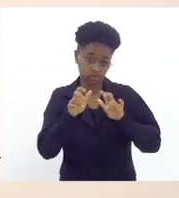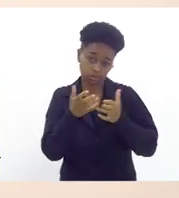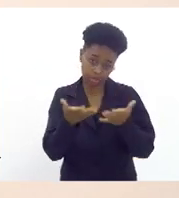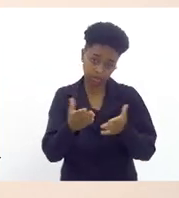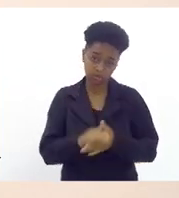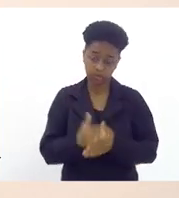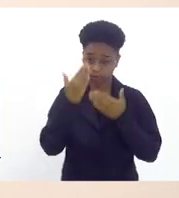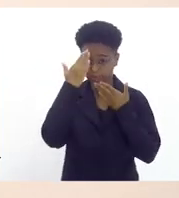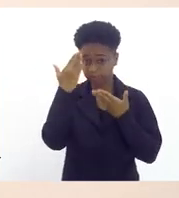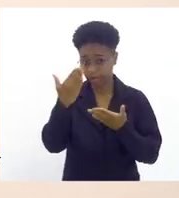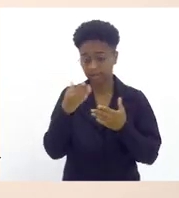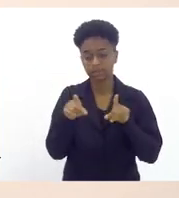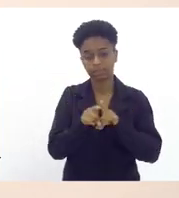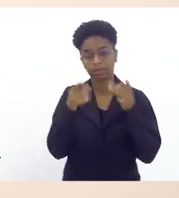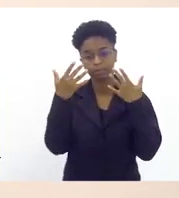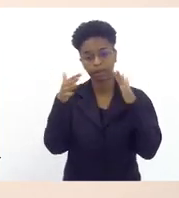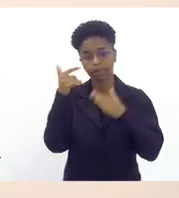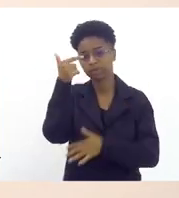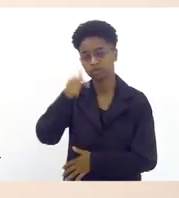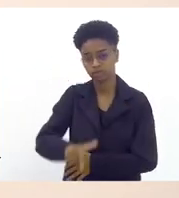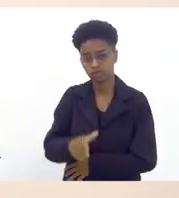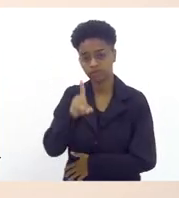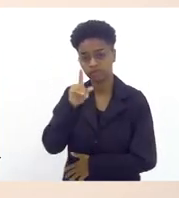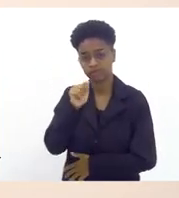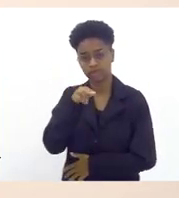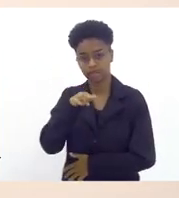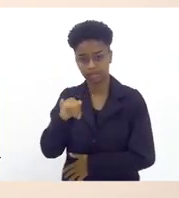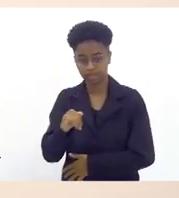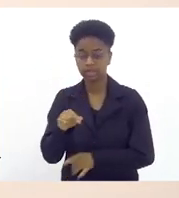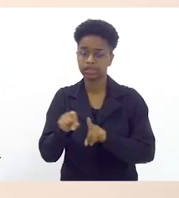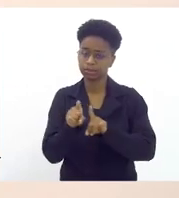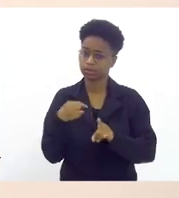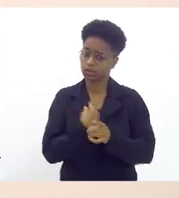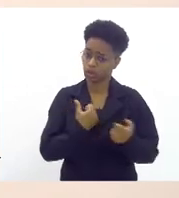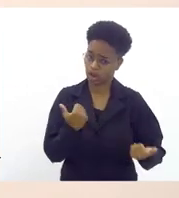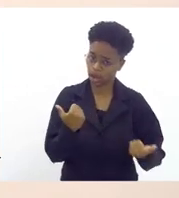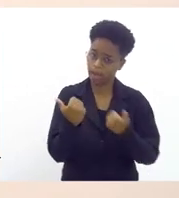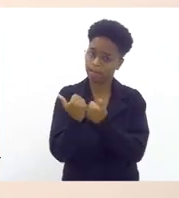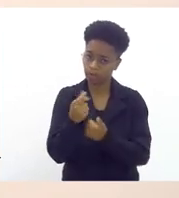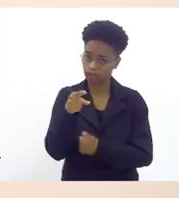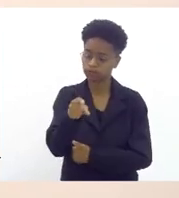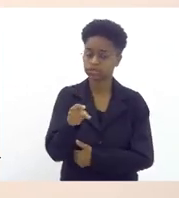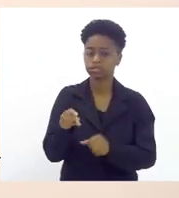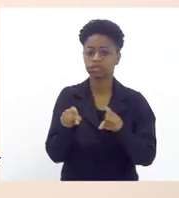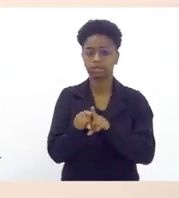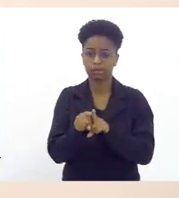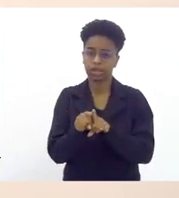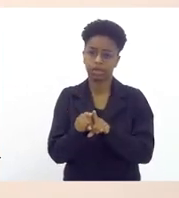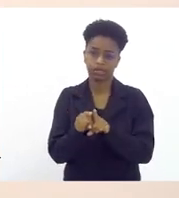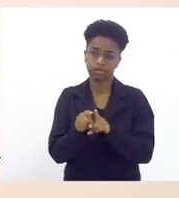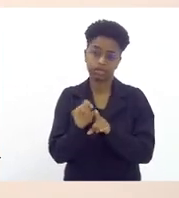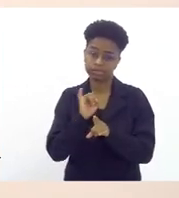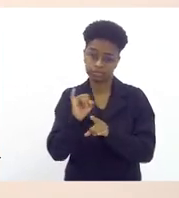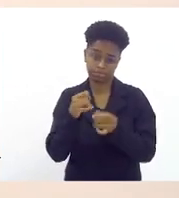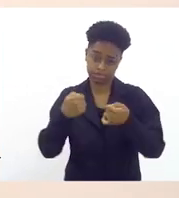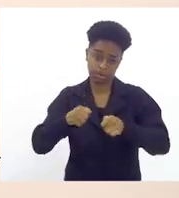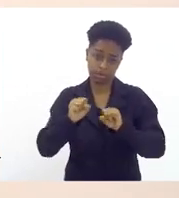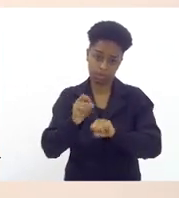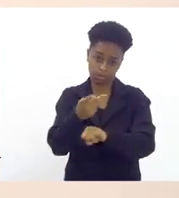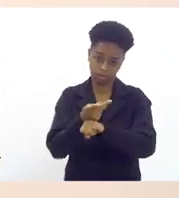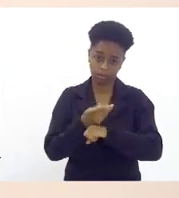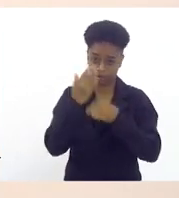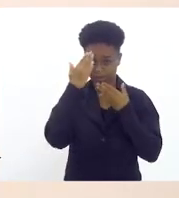Obrigado, né, parabéns mais uma vez, Dani, né, conta com a mandata, deixa a mandata aqui à disposição para qualquer, tá bom?